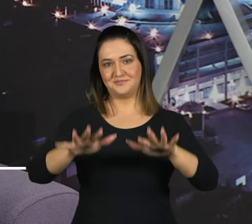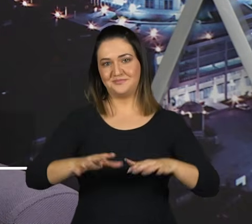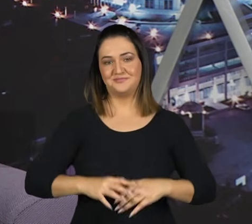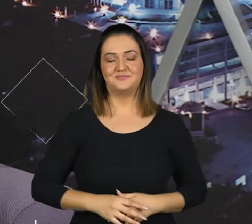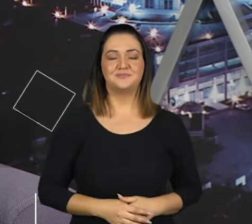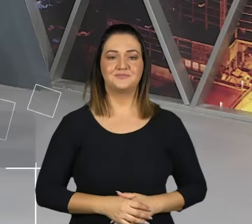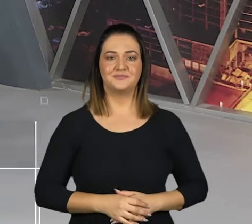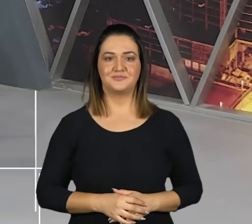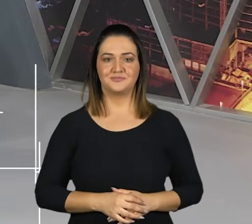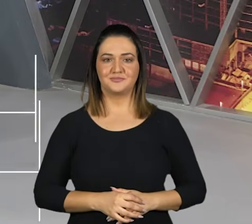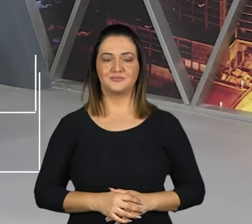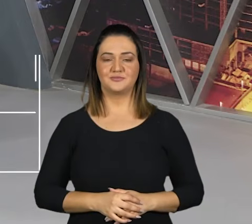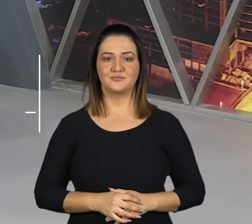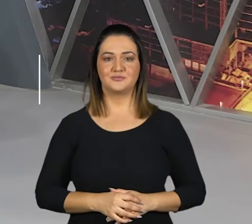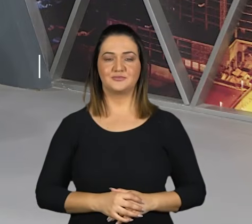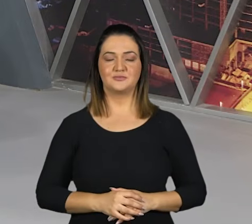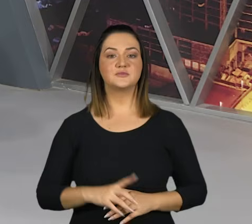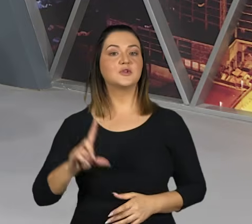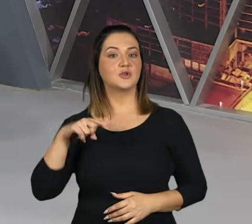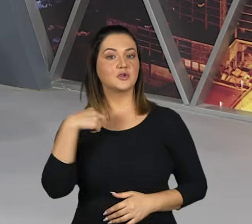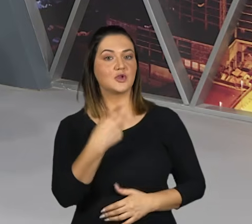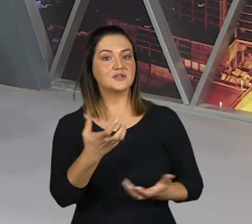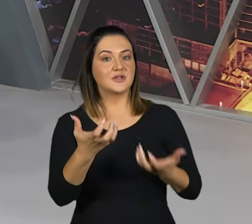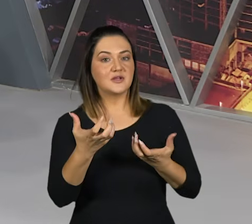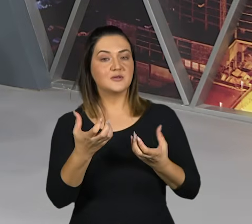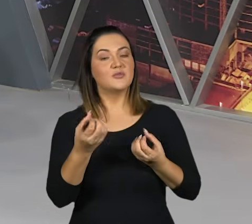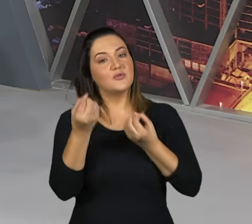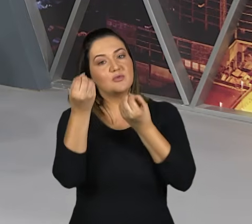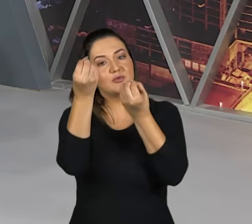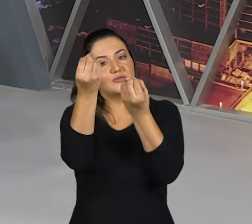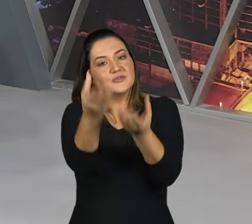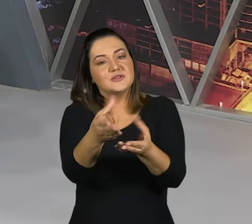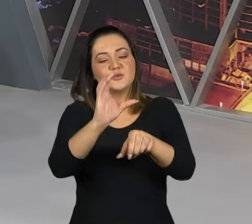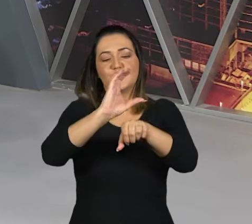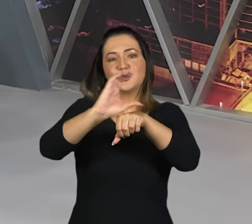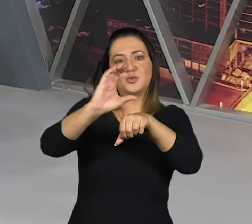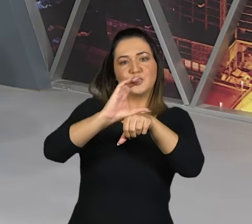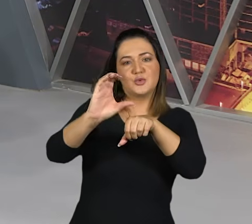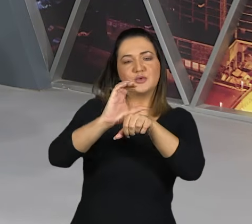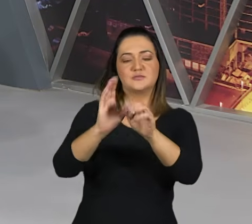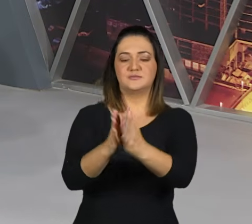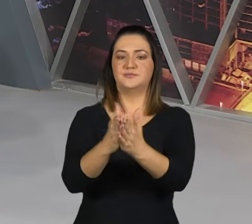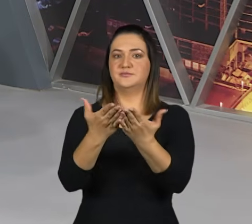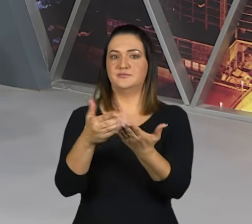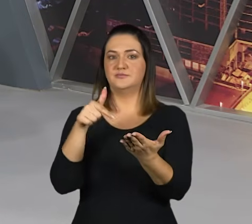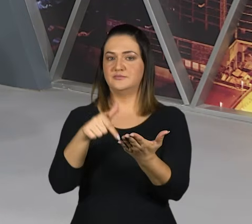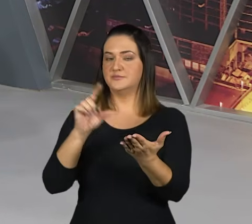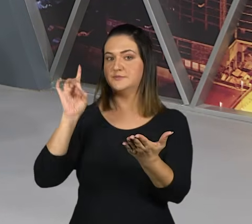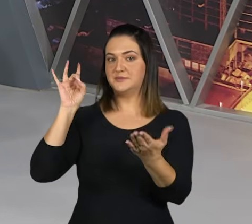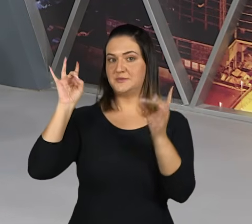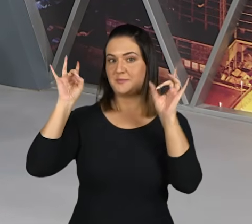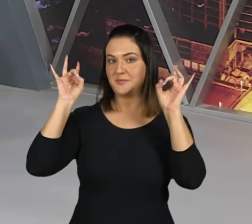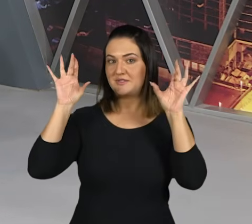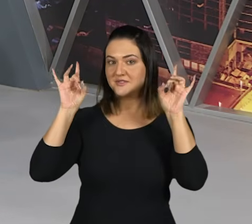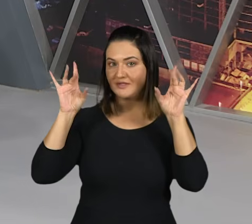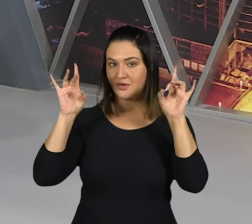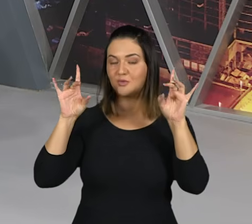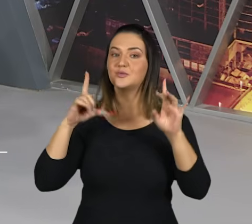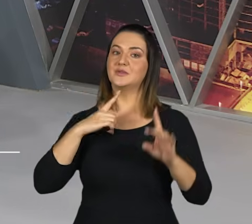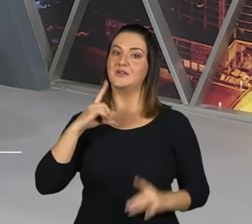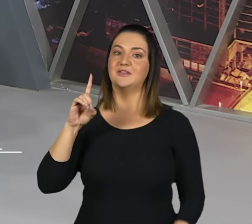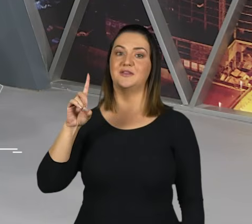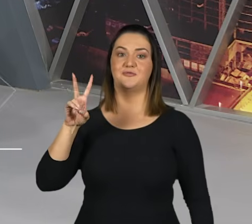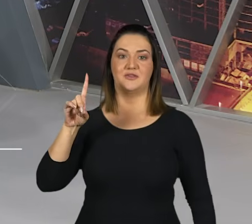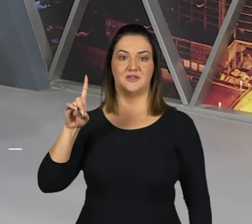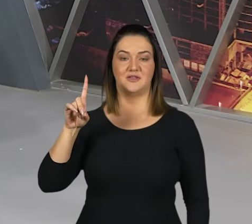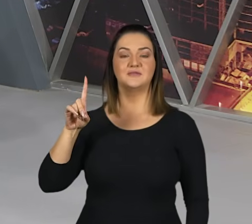abençoe. Nós também queremos oferecer a você um curso bíblico especial. Eu tenho aqui esse DVD chamado